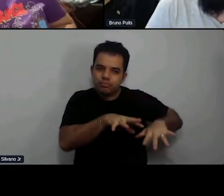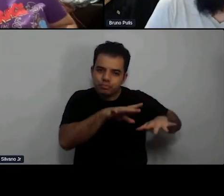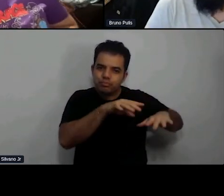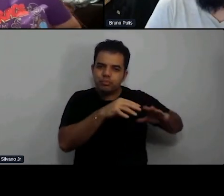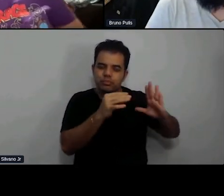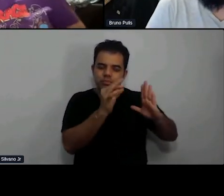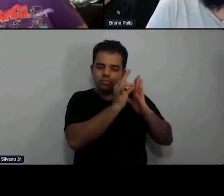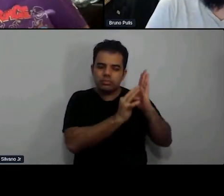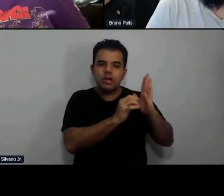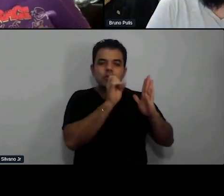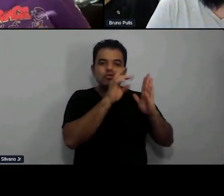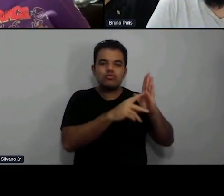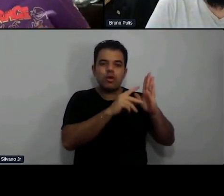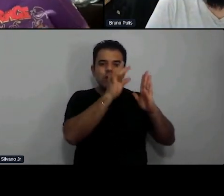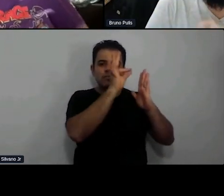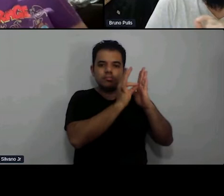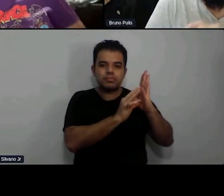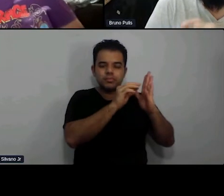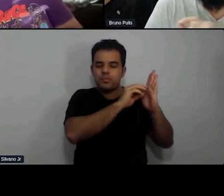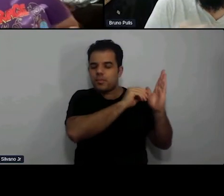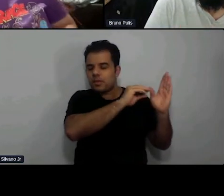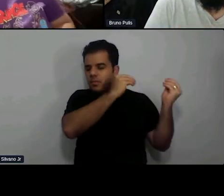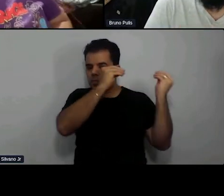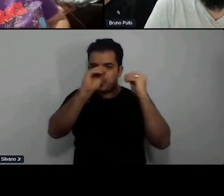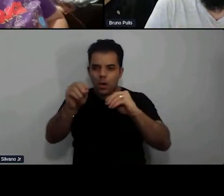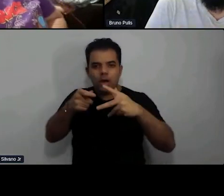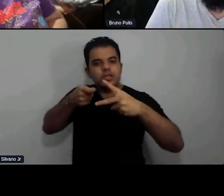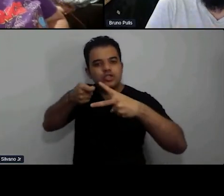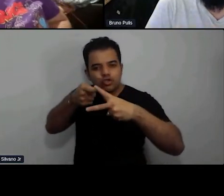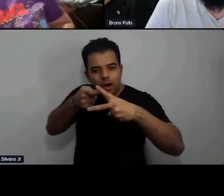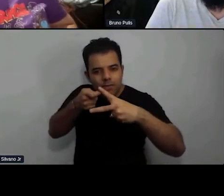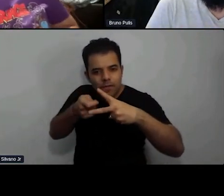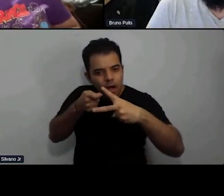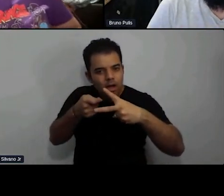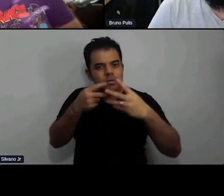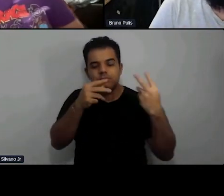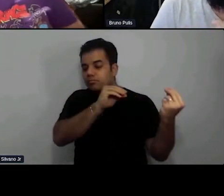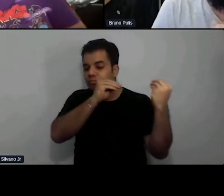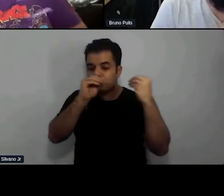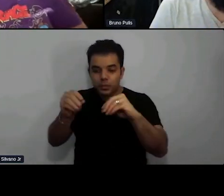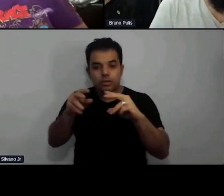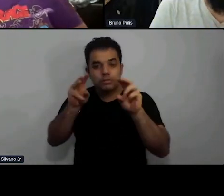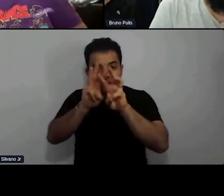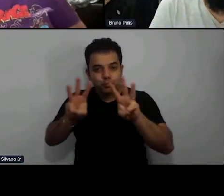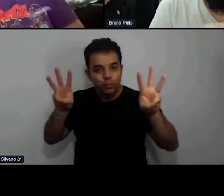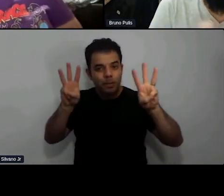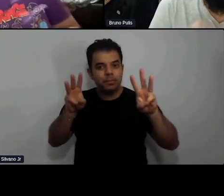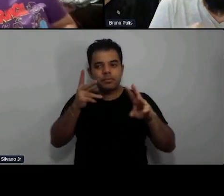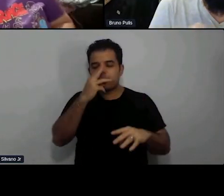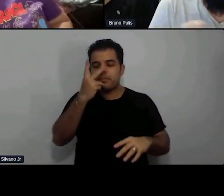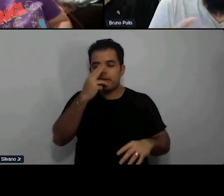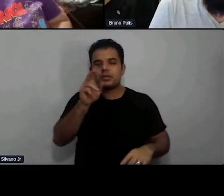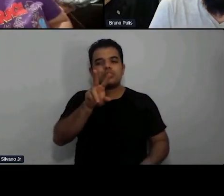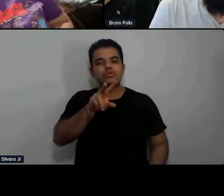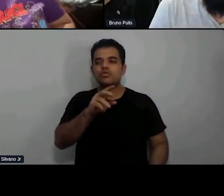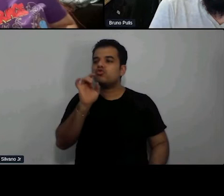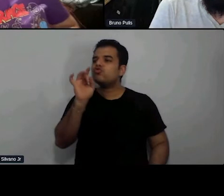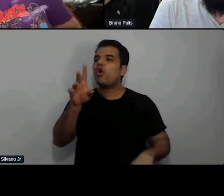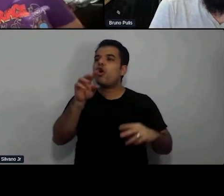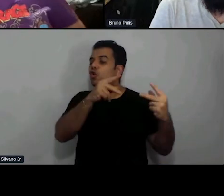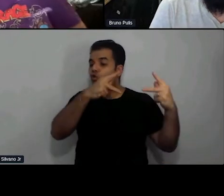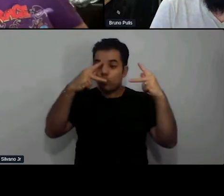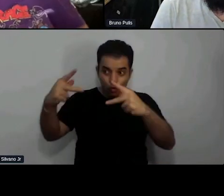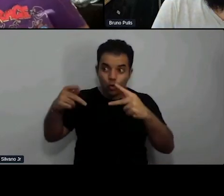injetar uma linha de JavaScript na aplicação dele e eles falam que colocou aquilo